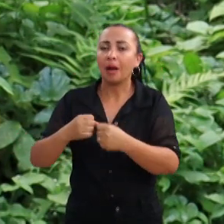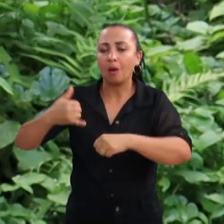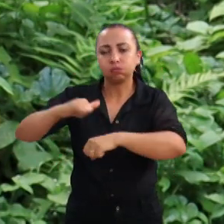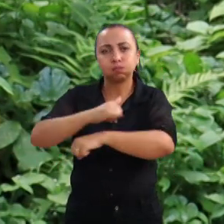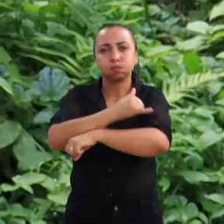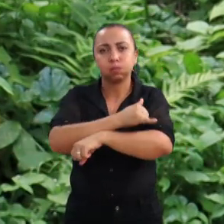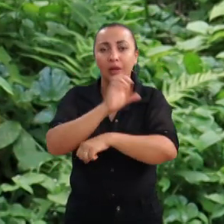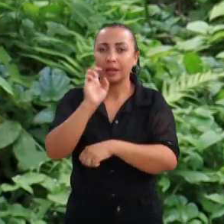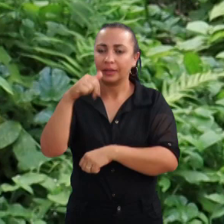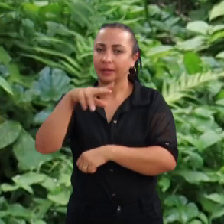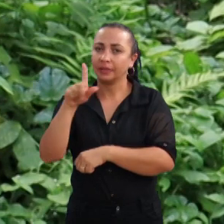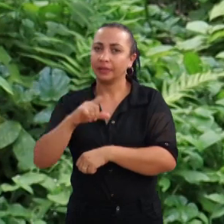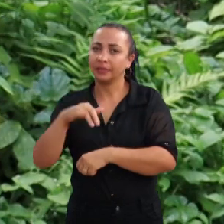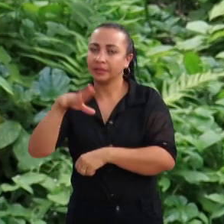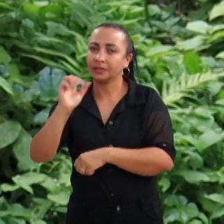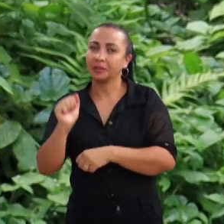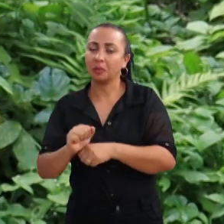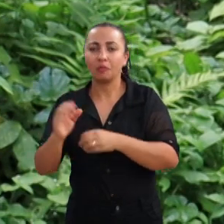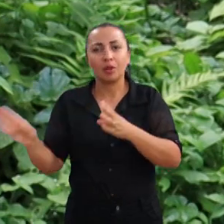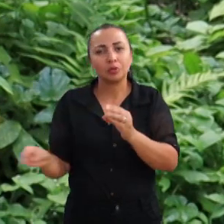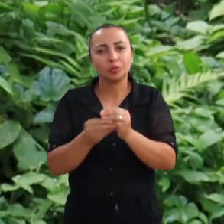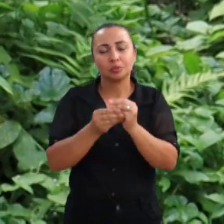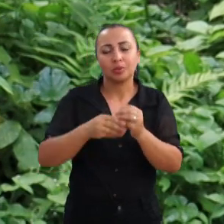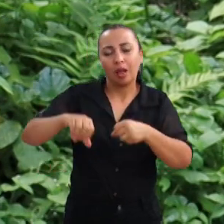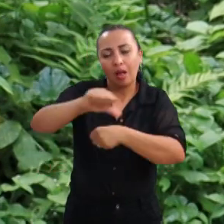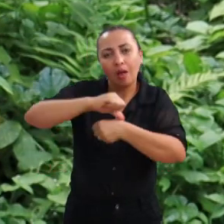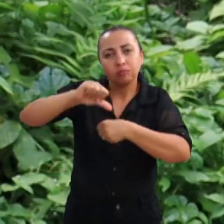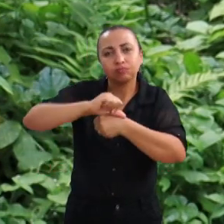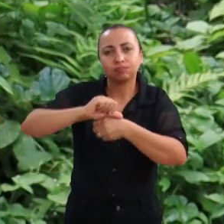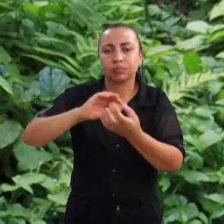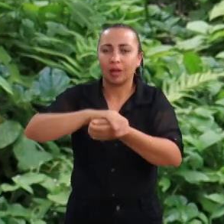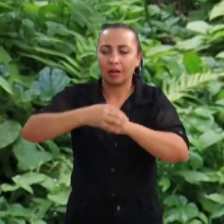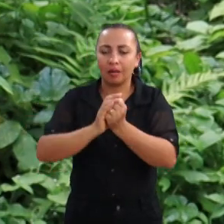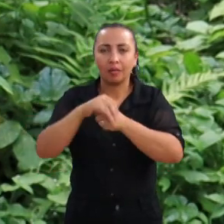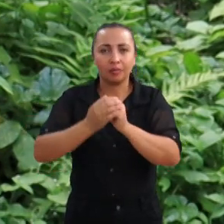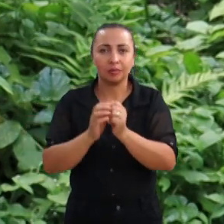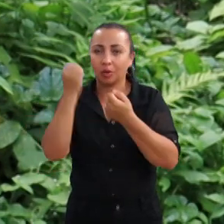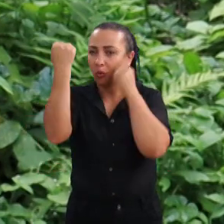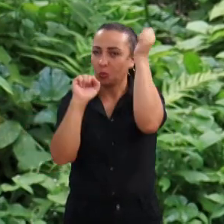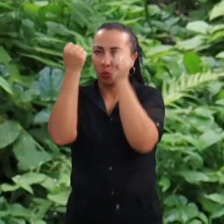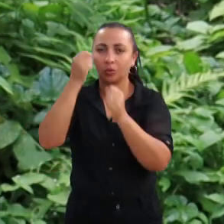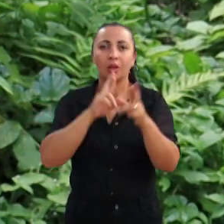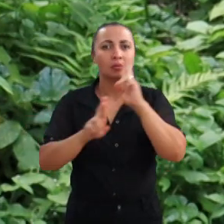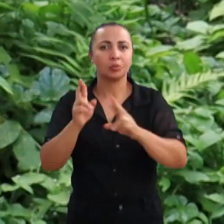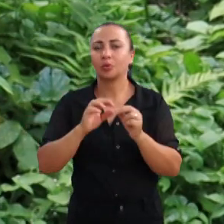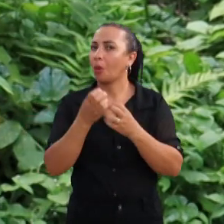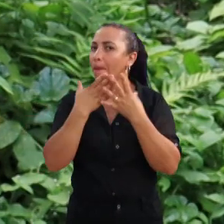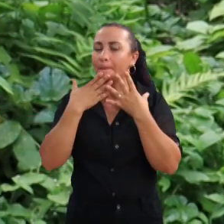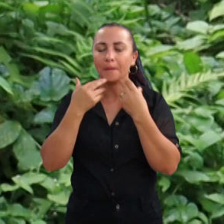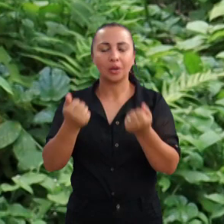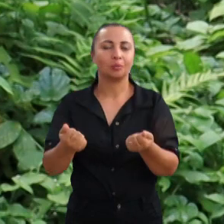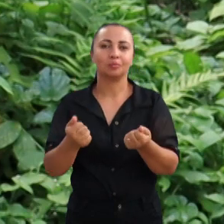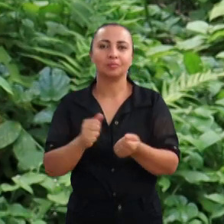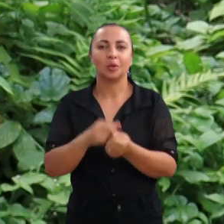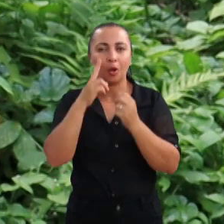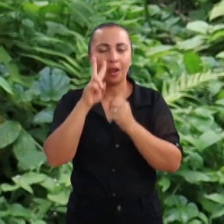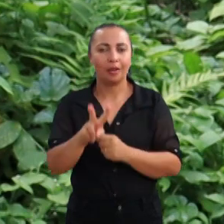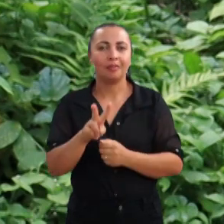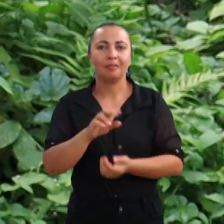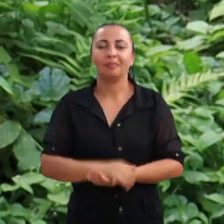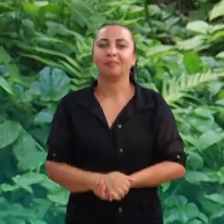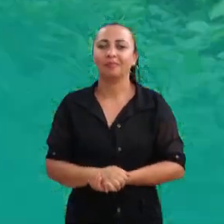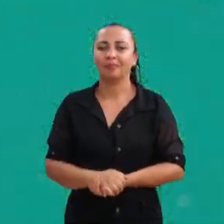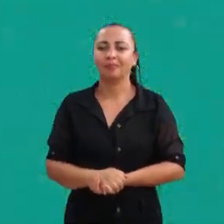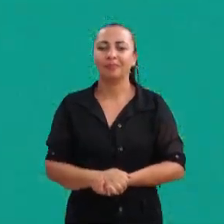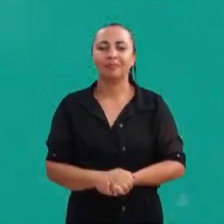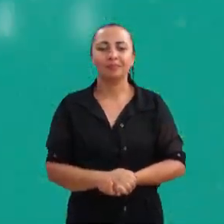de gordura. Essas enzimas foram adicionadas a detergentes produzidos pela indústria e os resultados foram surpreendentes. Vamos